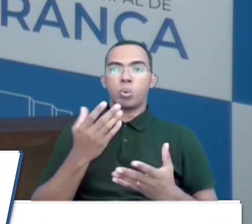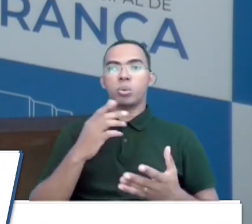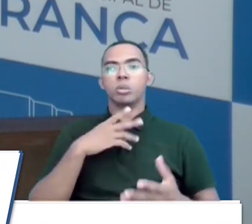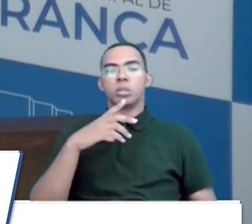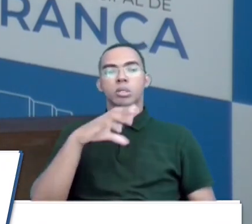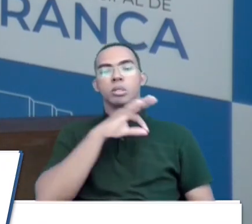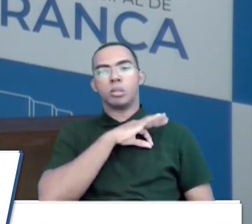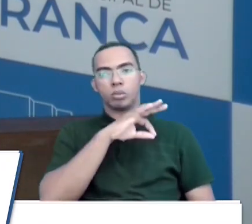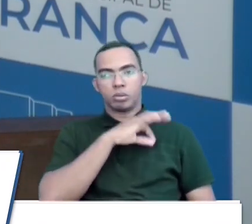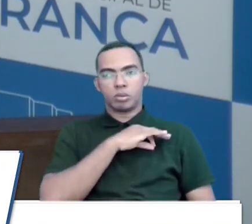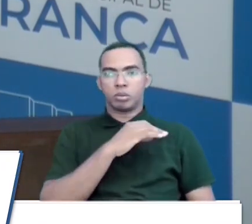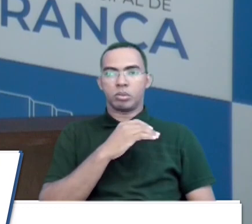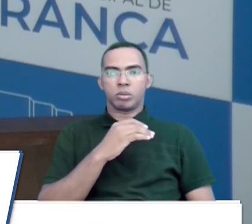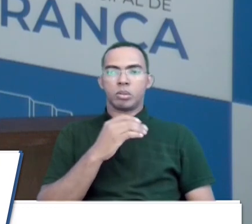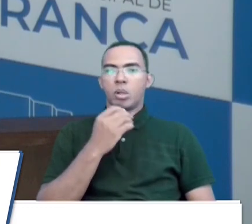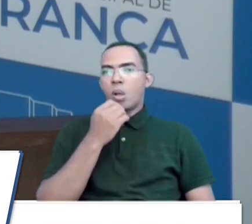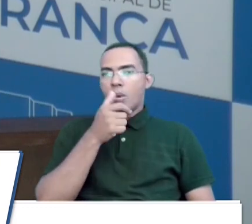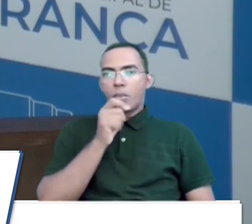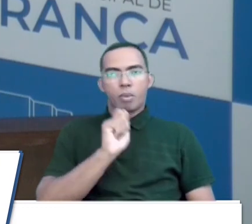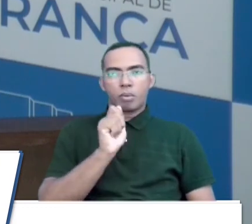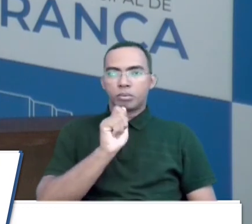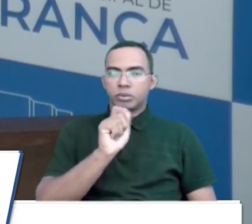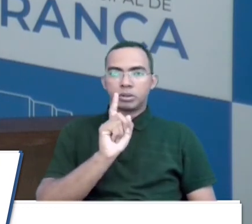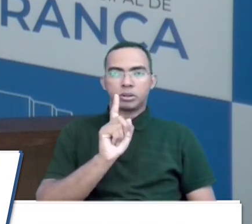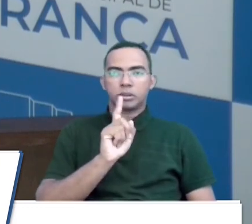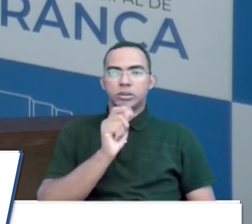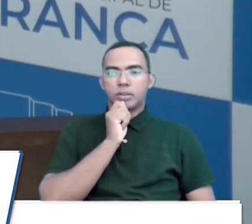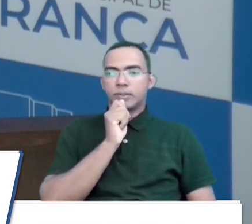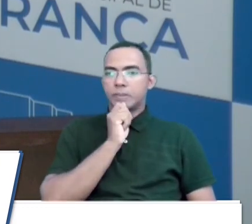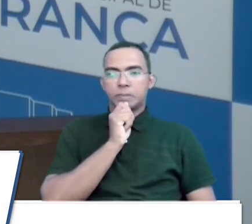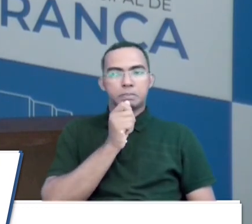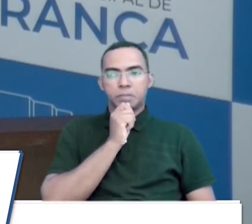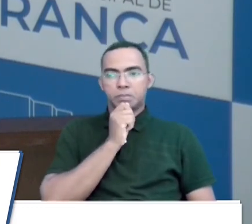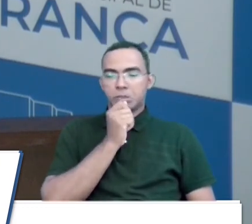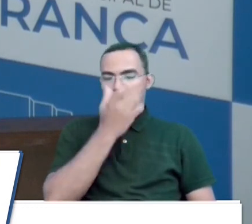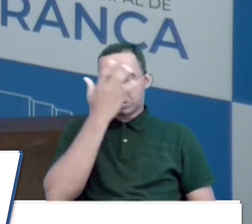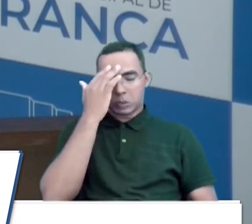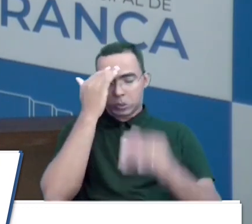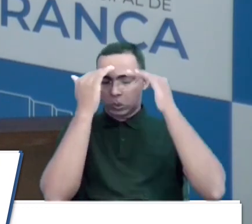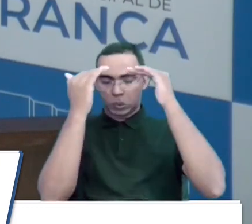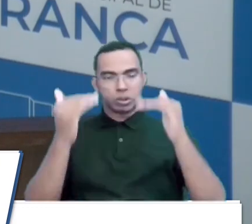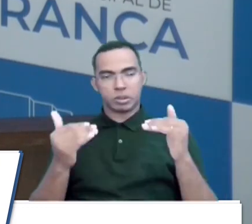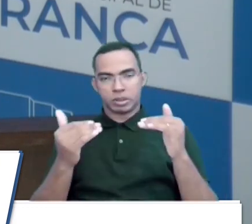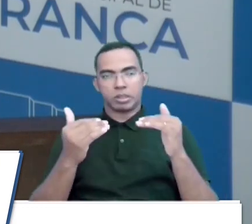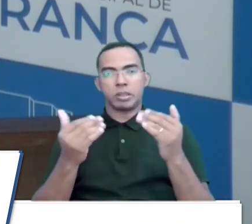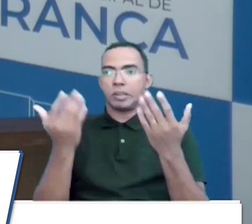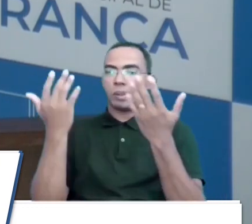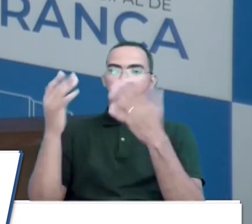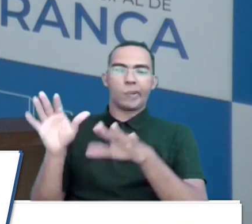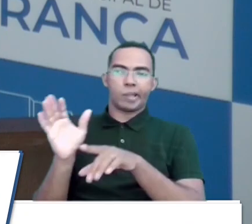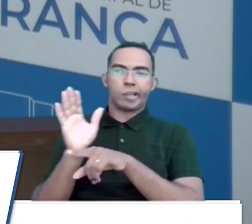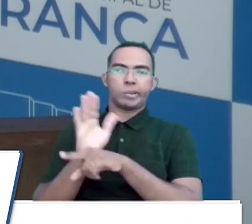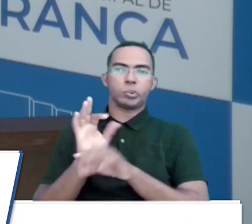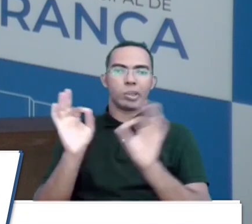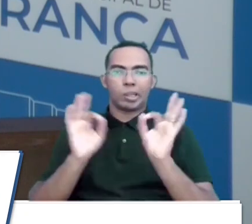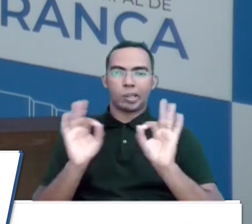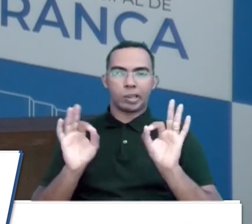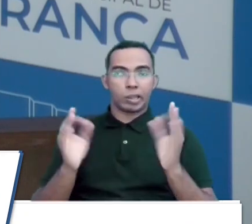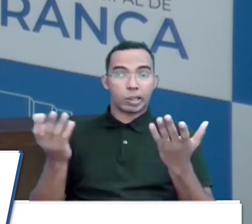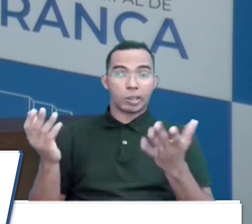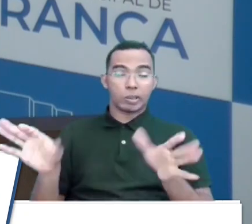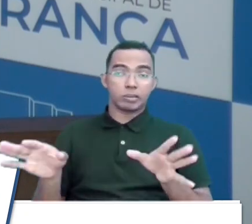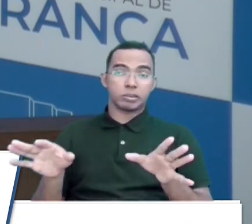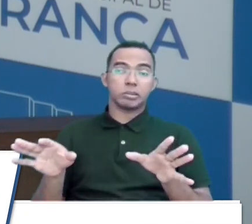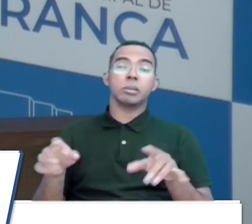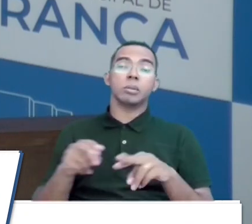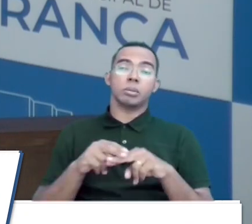lá, mas não está sendo suficiente. O pessoal não respeita, esse pessoal não quer ajuda, né? Então a gente gostaria